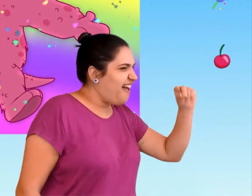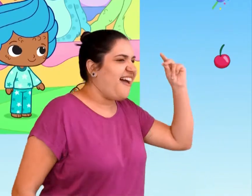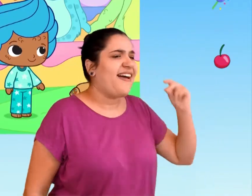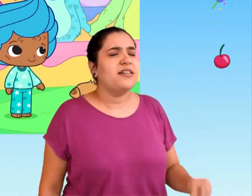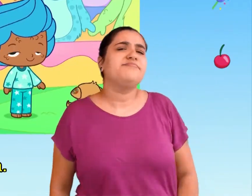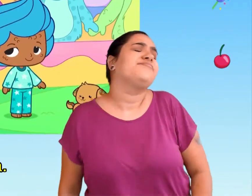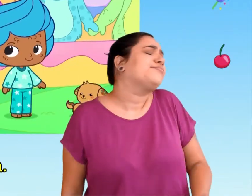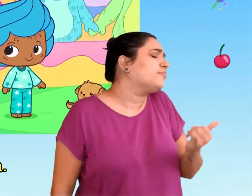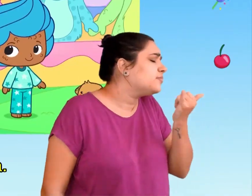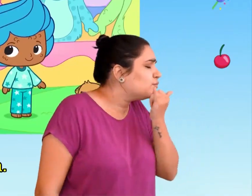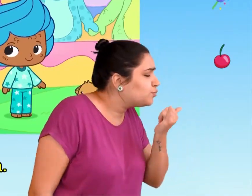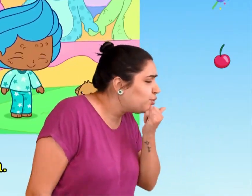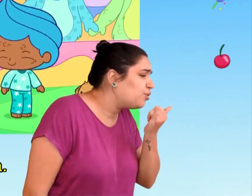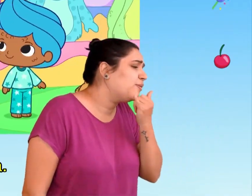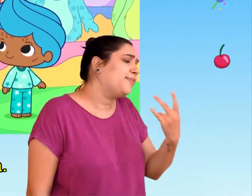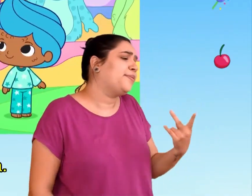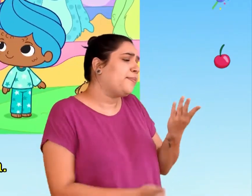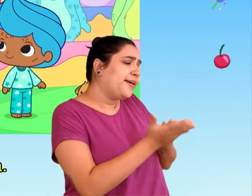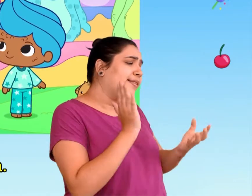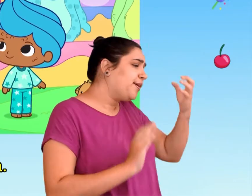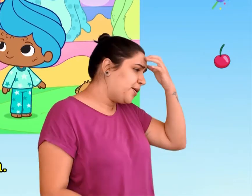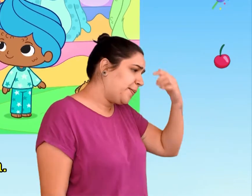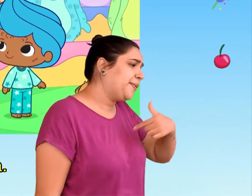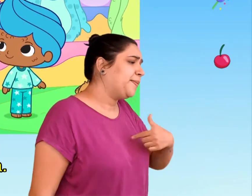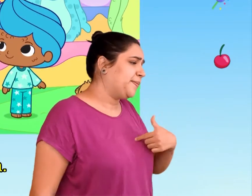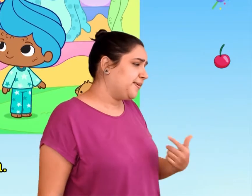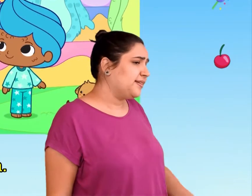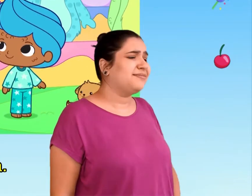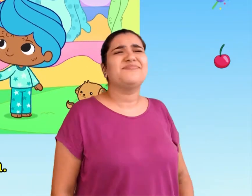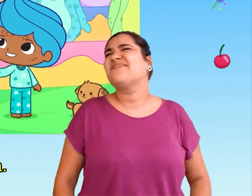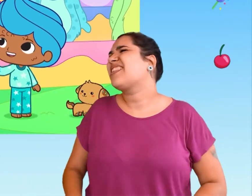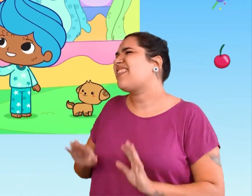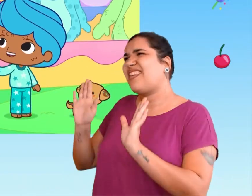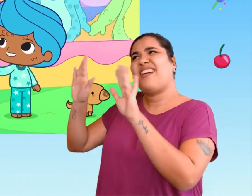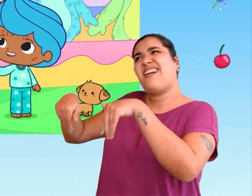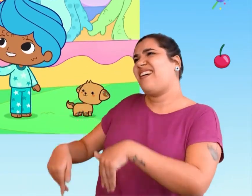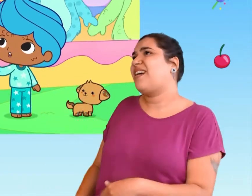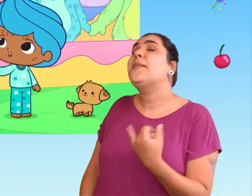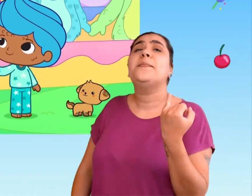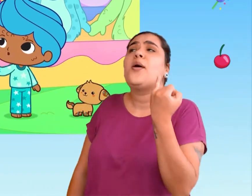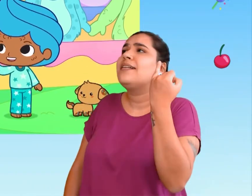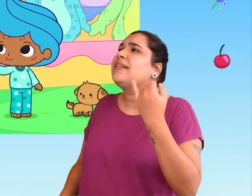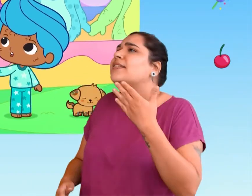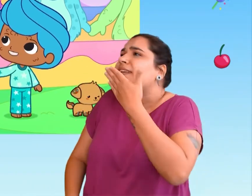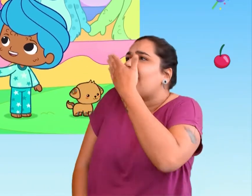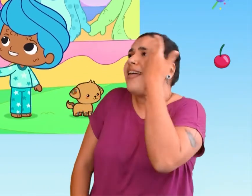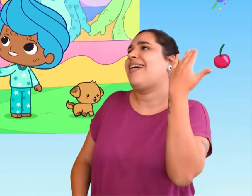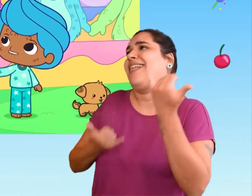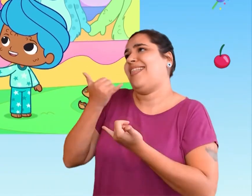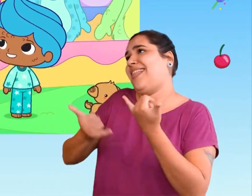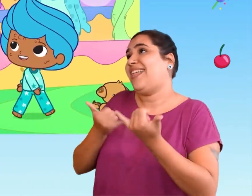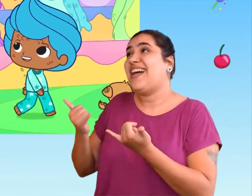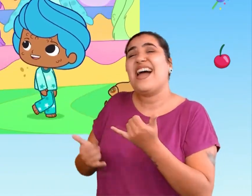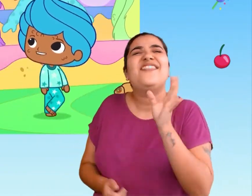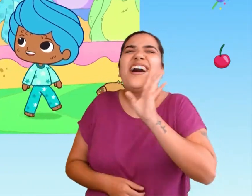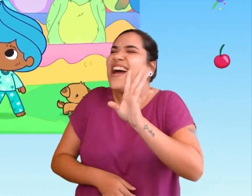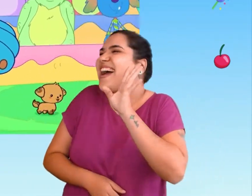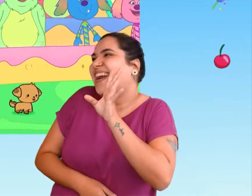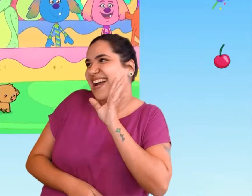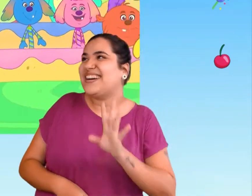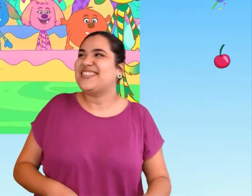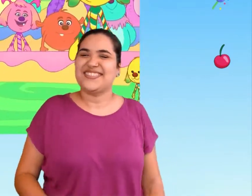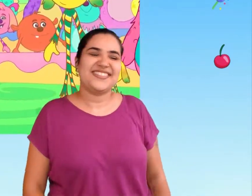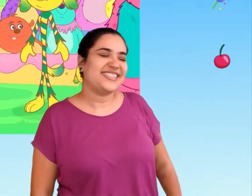arrasar! É, moleque! Foi mal, desculpa aí. A gente perdeu por minha causa. Deixa disso. O que importa é se divertir. E